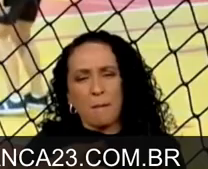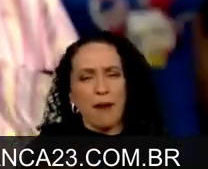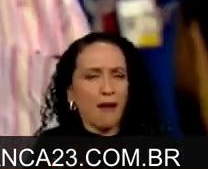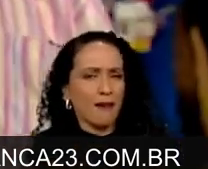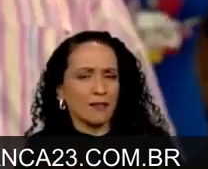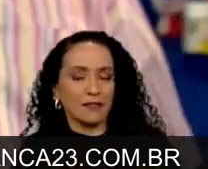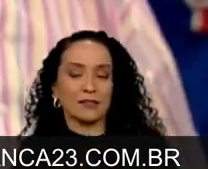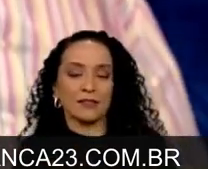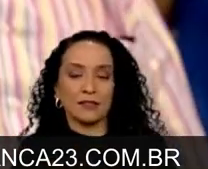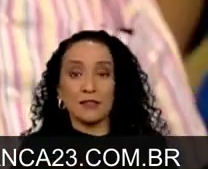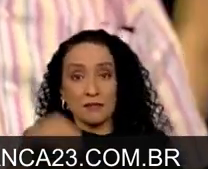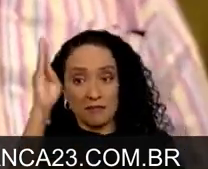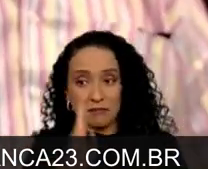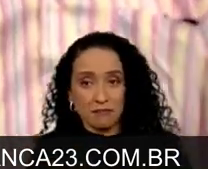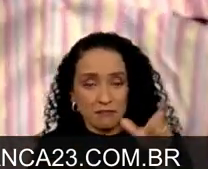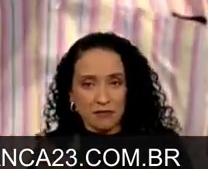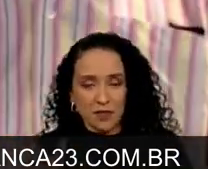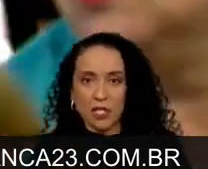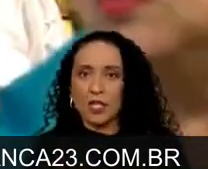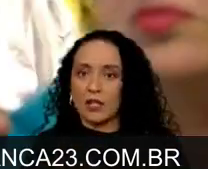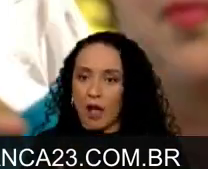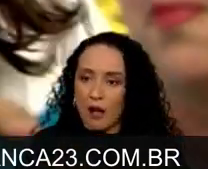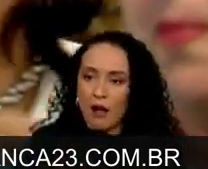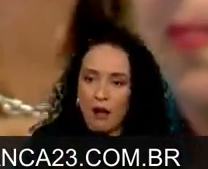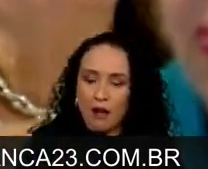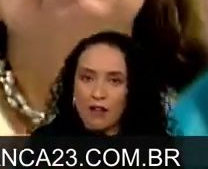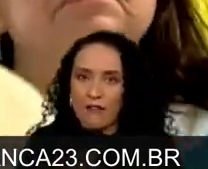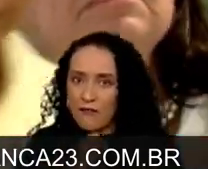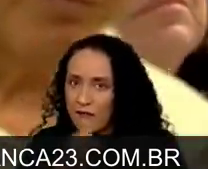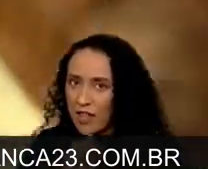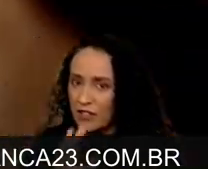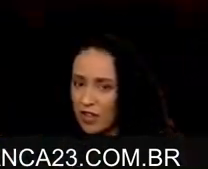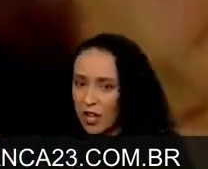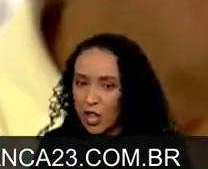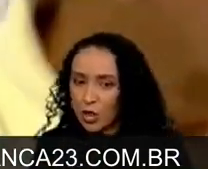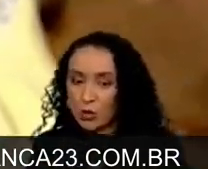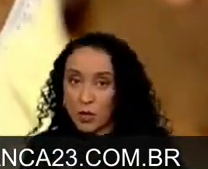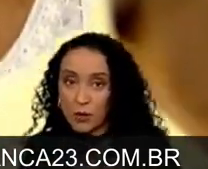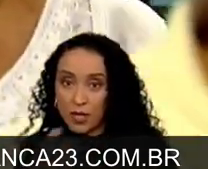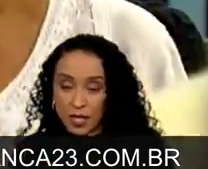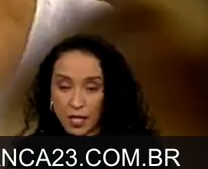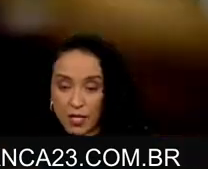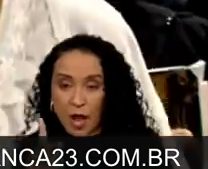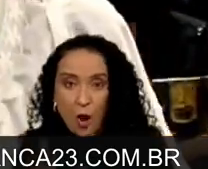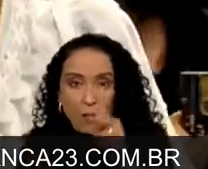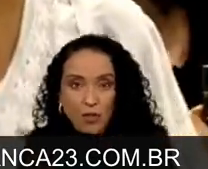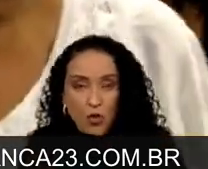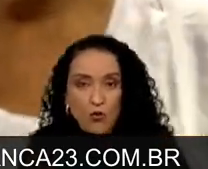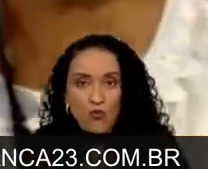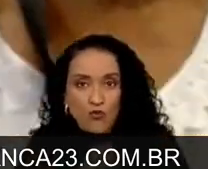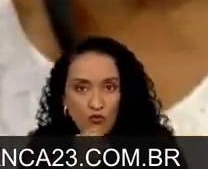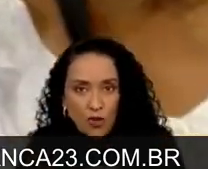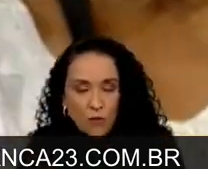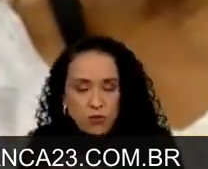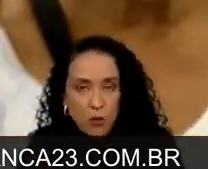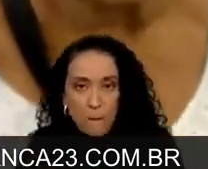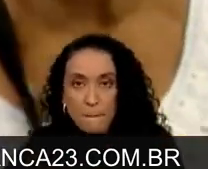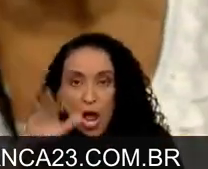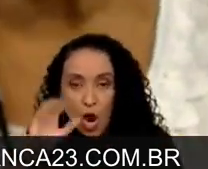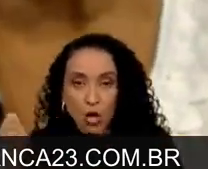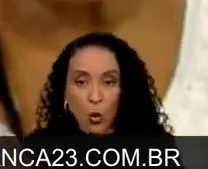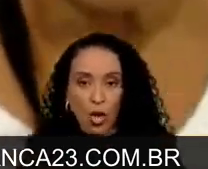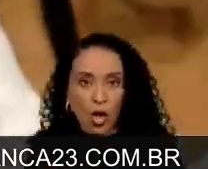coisas. Os brasileiros estão envelhecendo e, em 2030, a população idosa no país será maior que